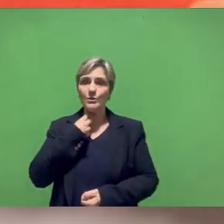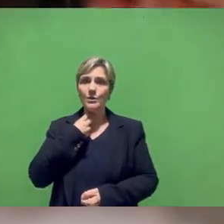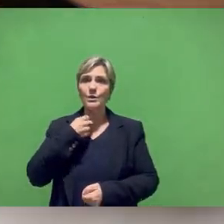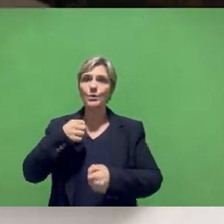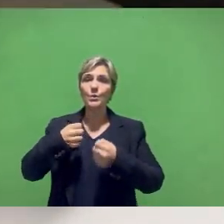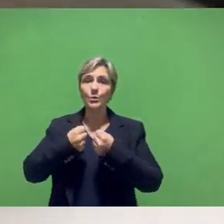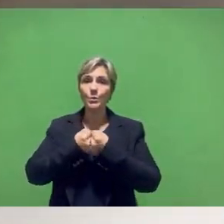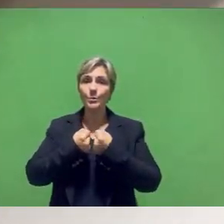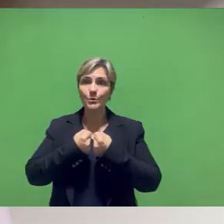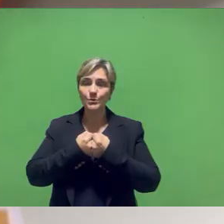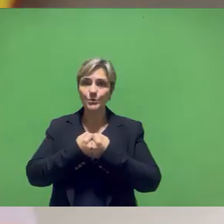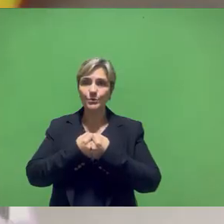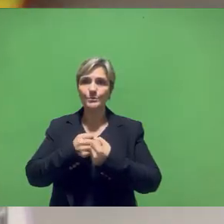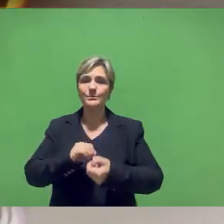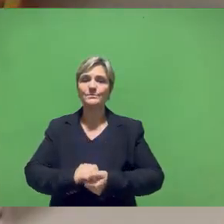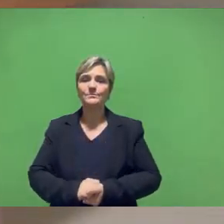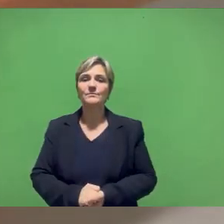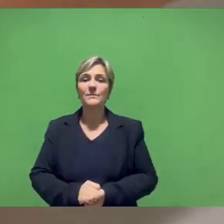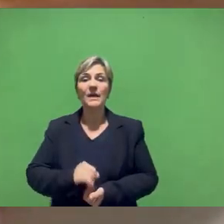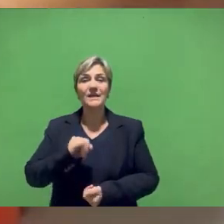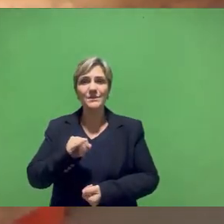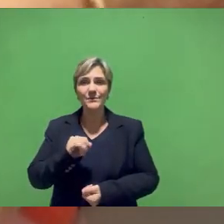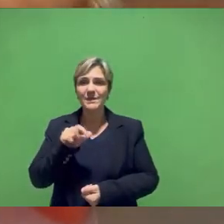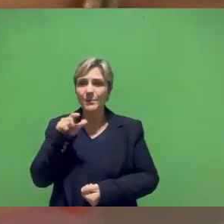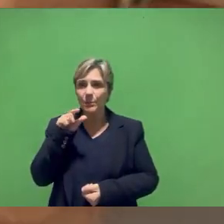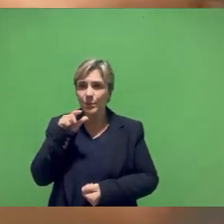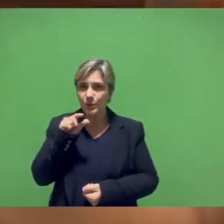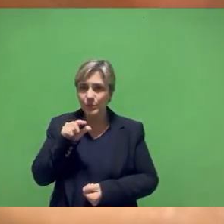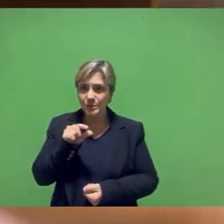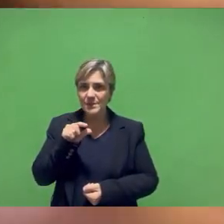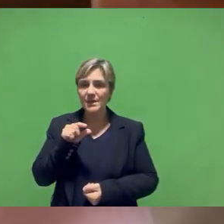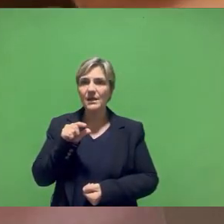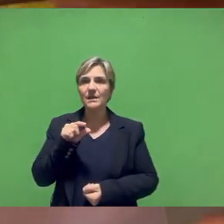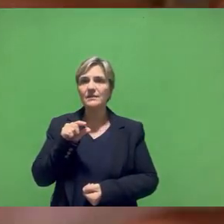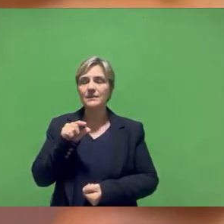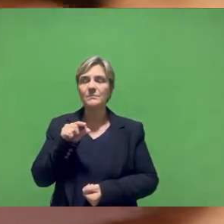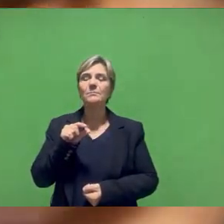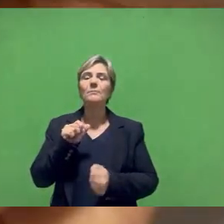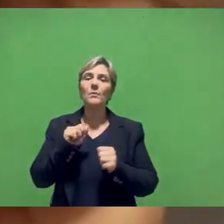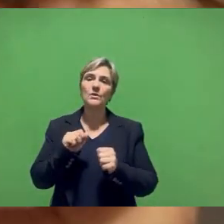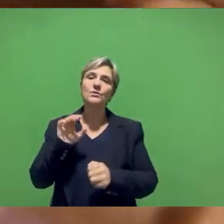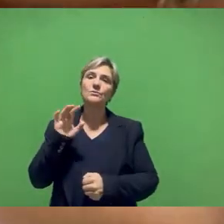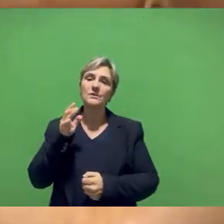músculo. Se fizer uma prega muito fina, muito assim,